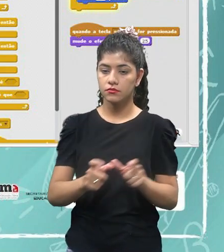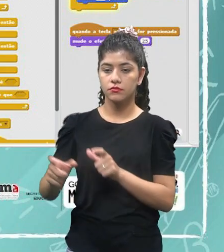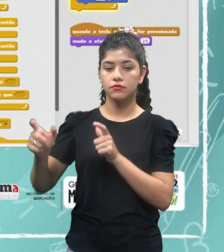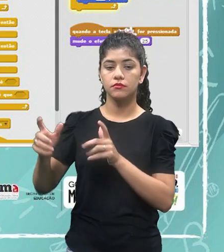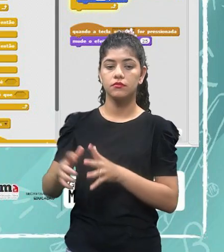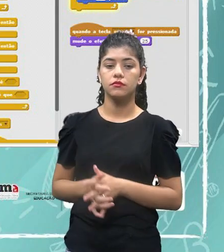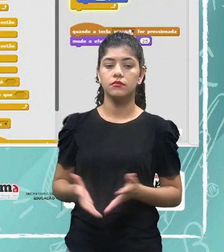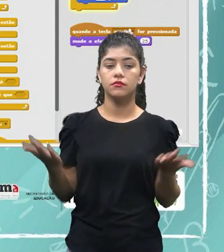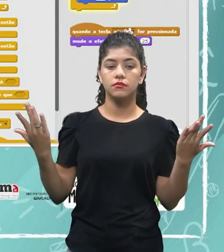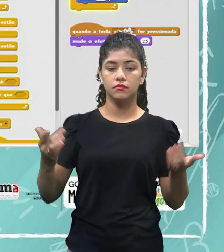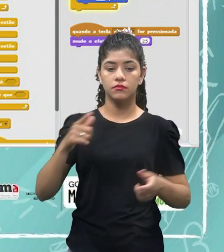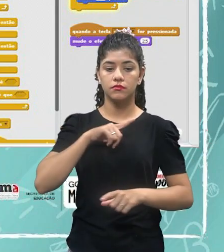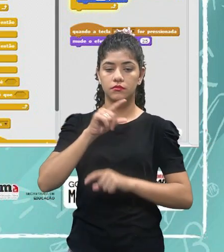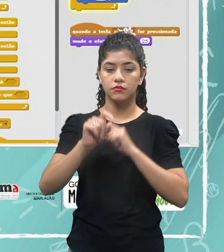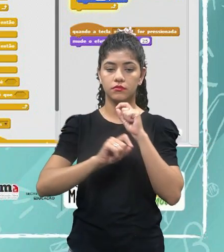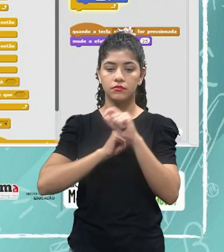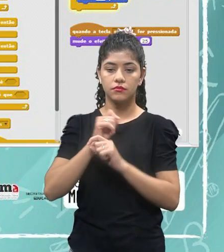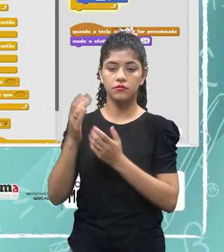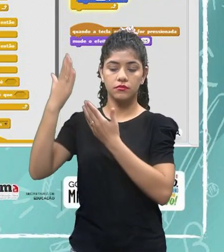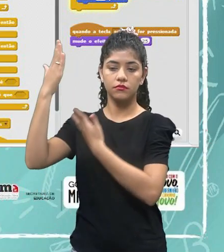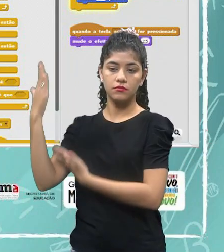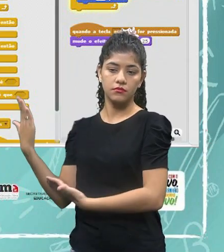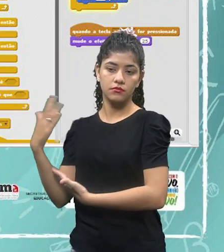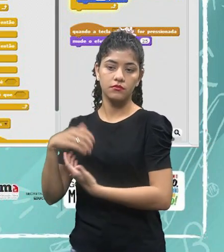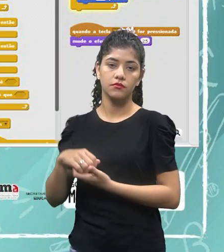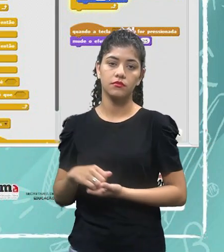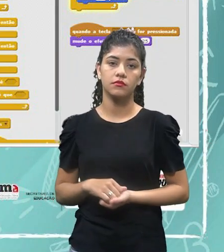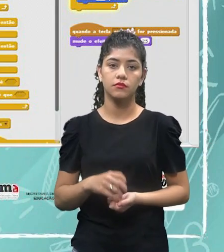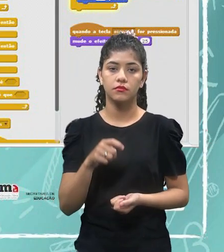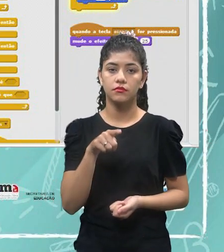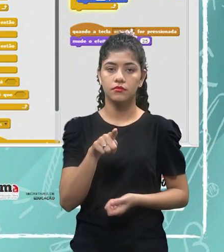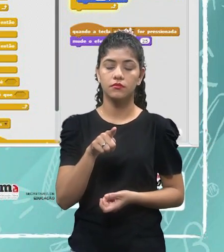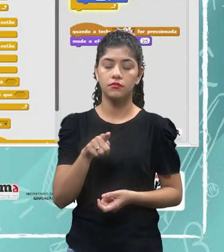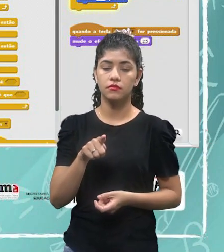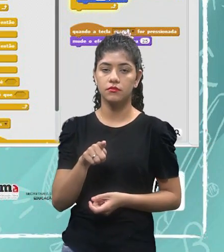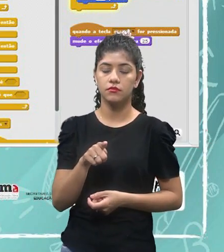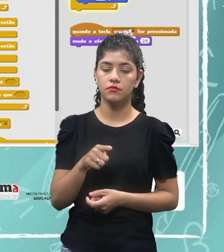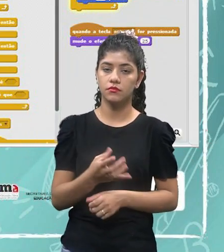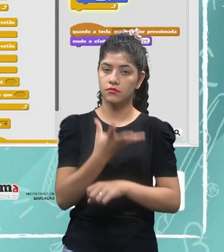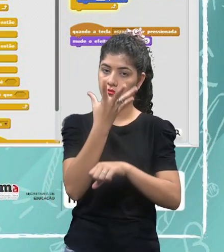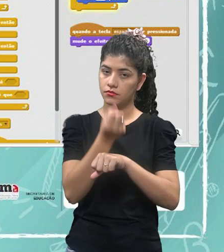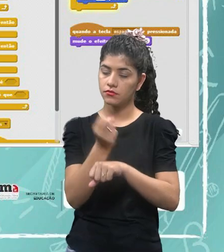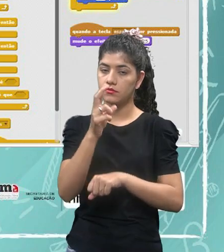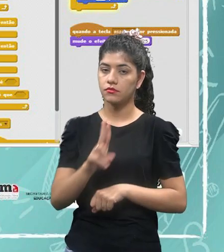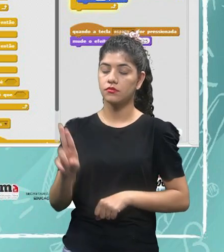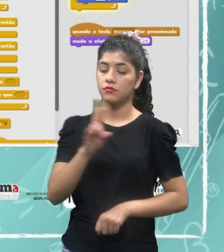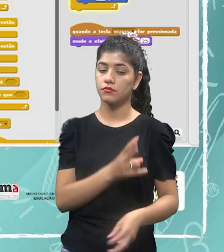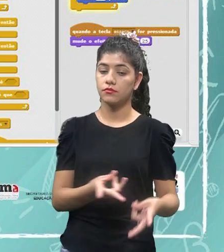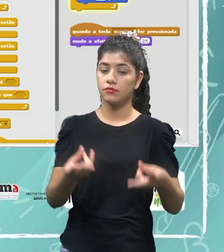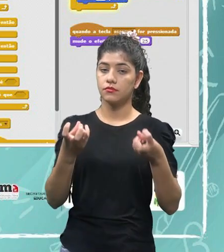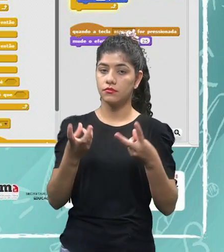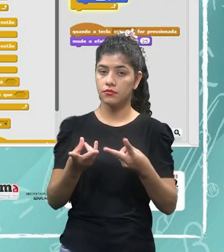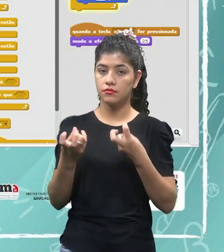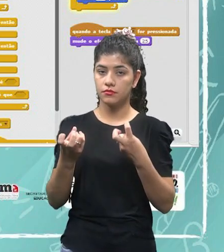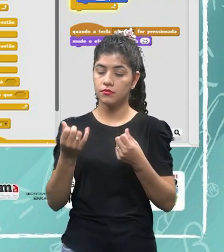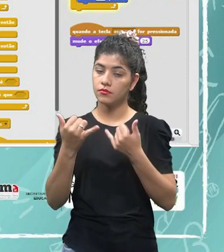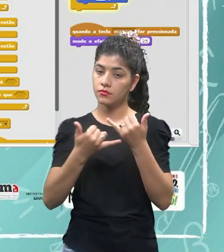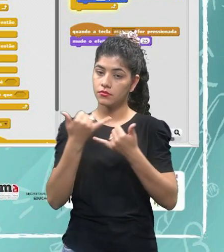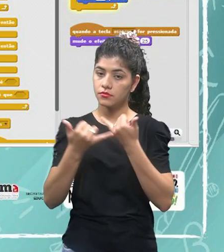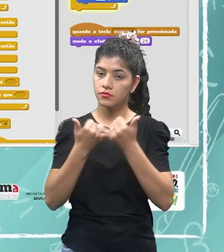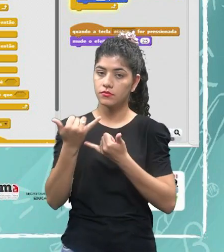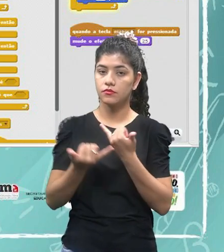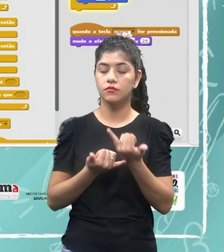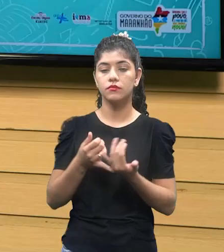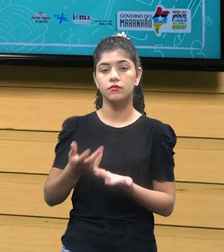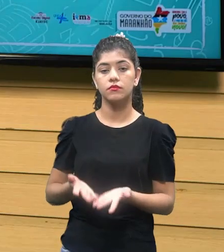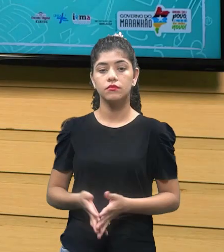nós temos o ambiente do Scratch. Quando você baixar, utilizar, você vai ver essa imagem